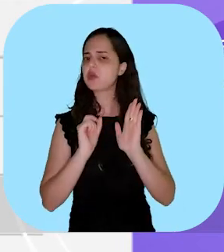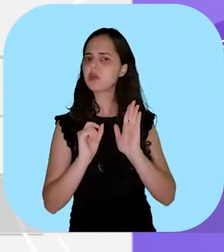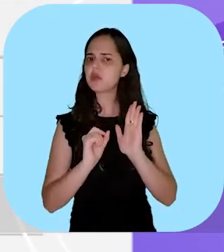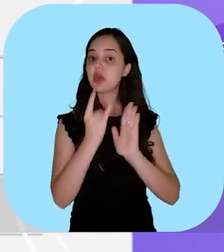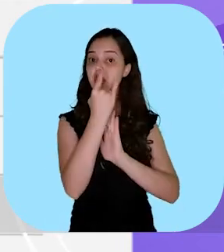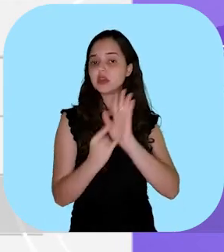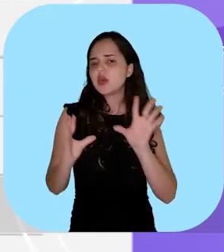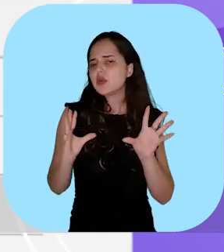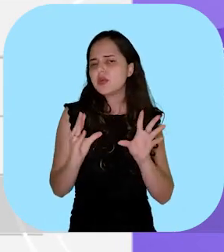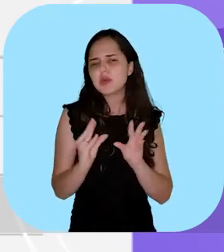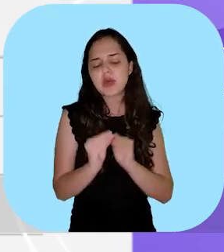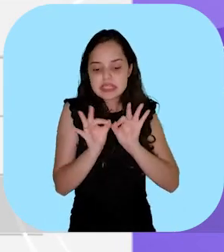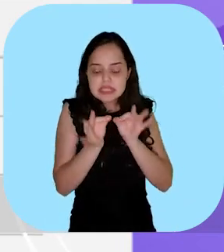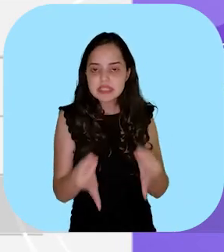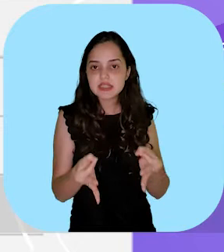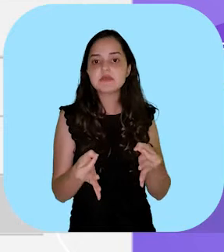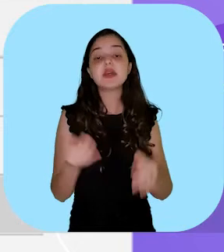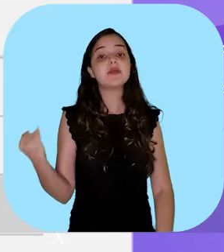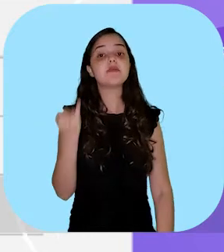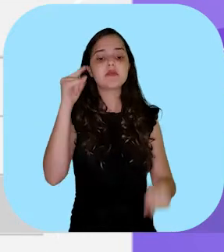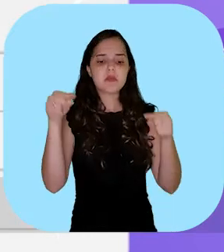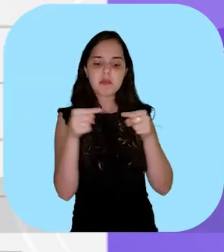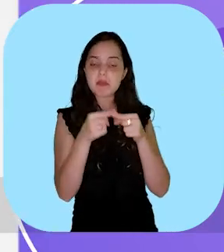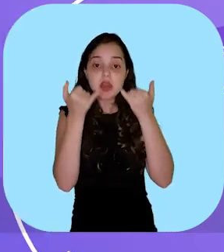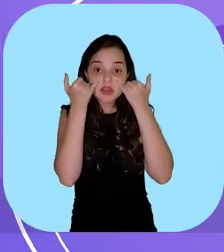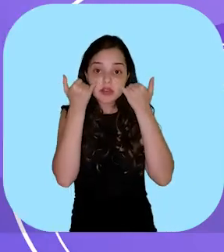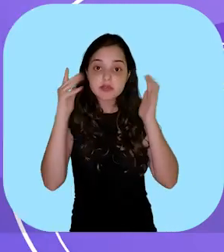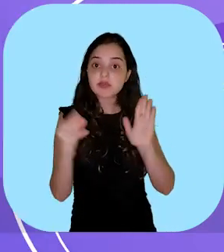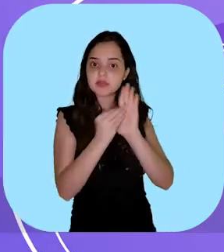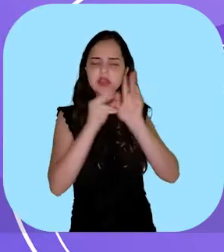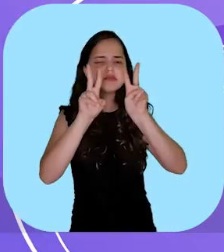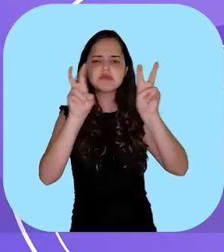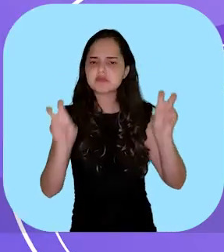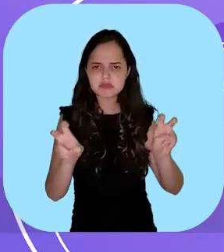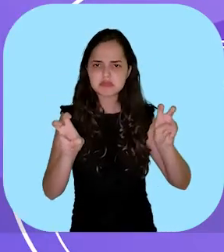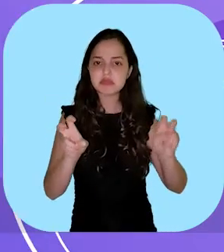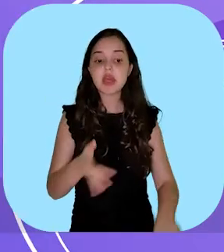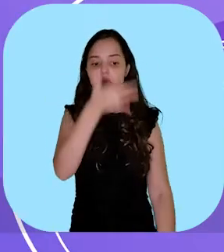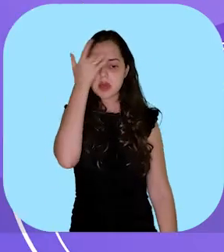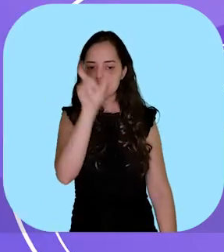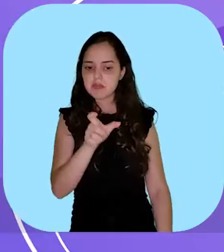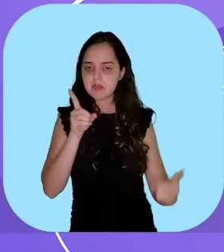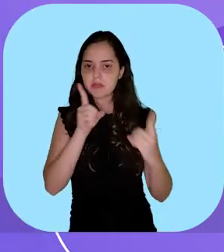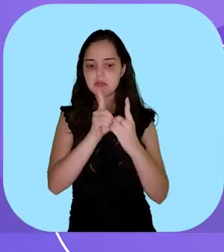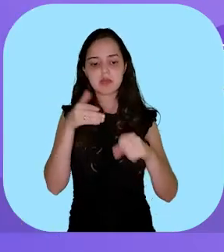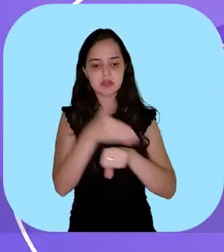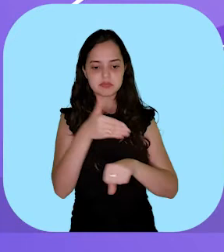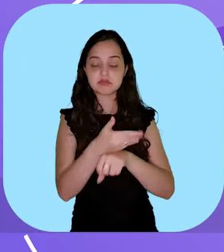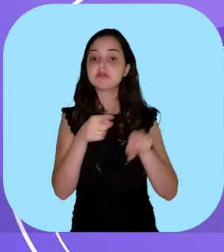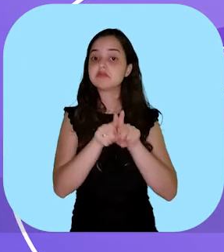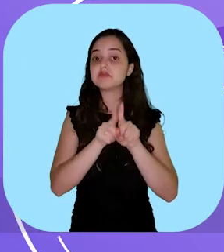documento sucinto cuja finalidade é registrar informações sobre o comparecimento da pessoa atendida e